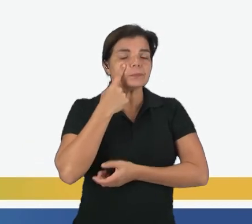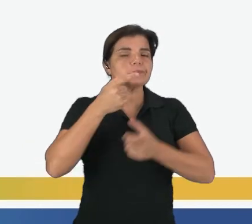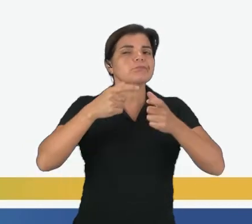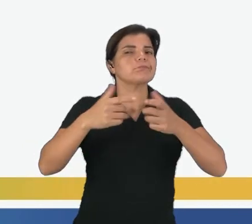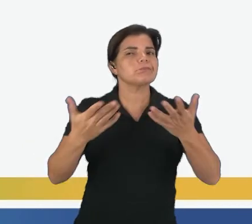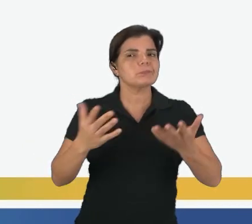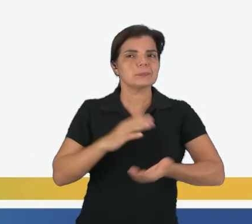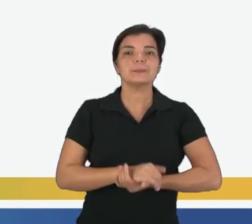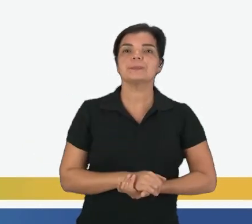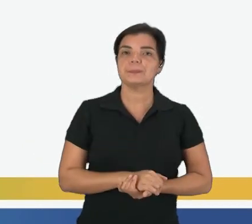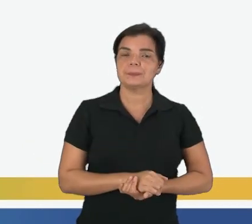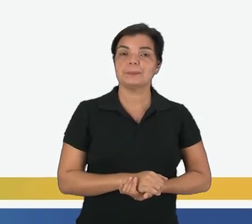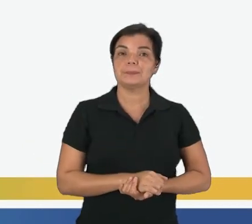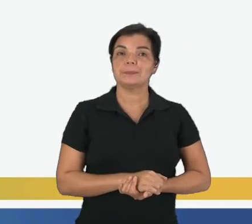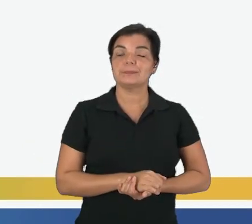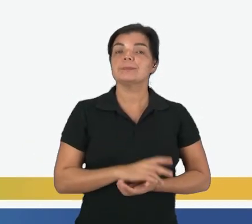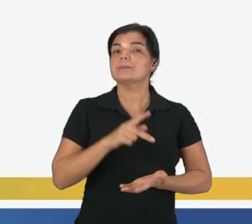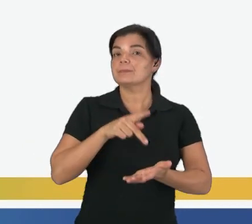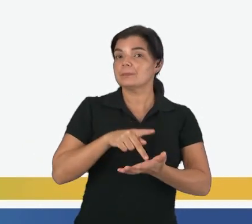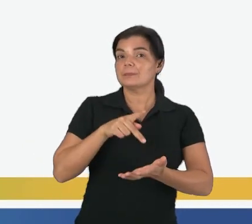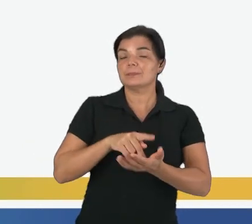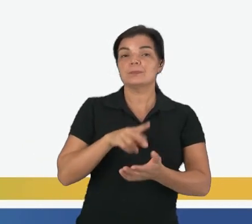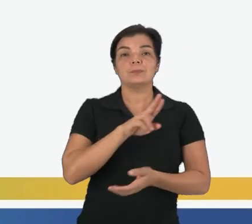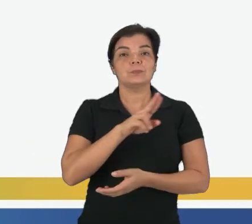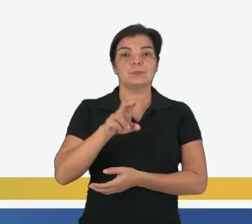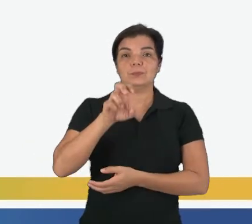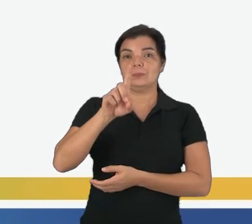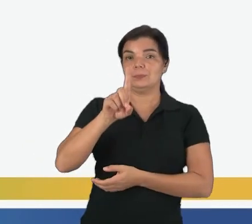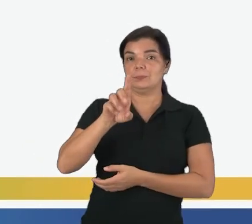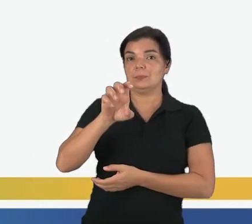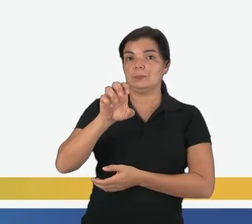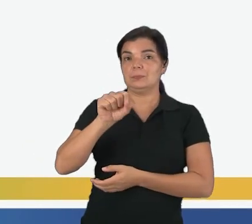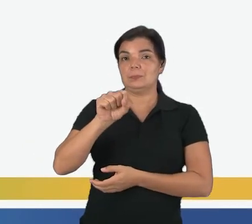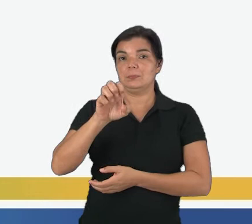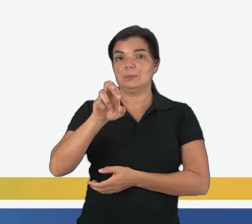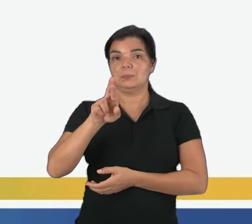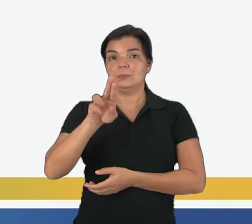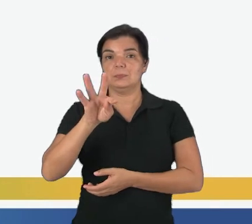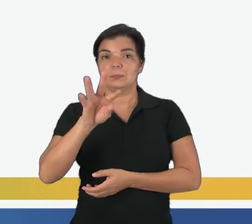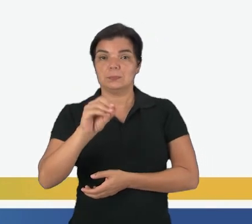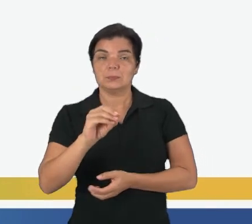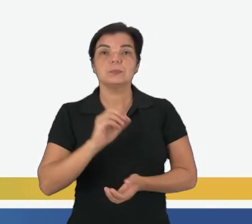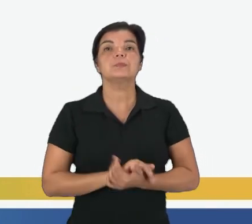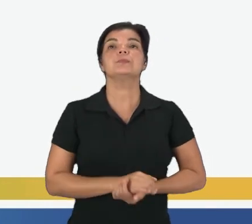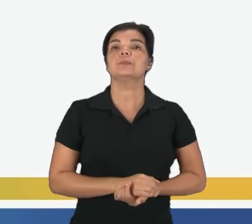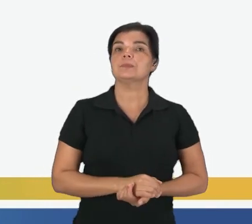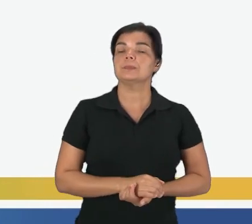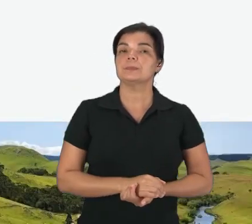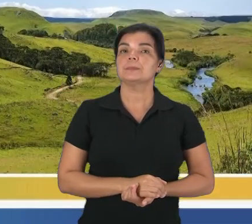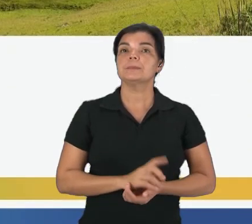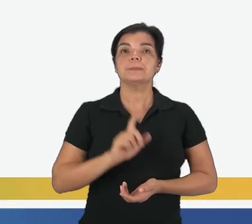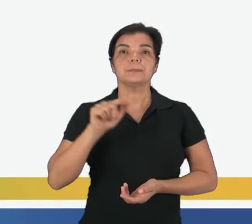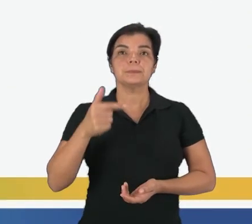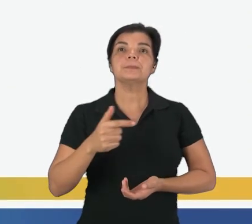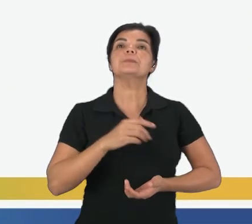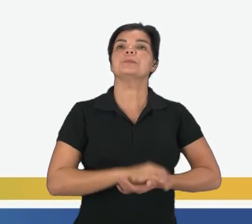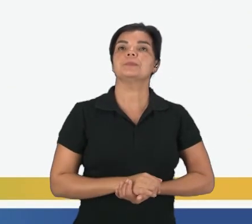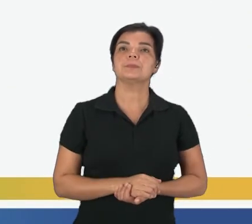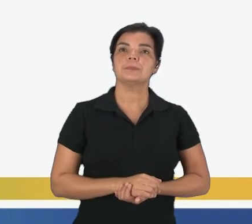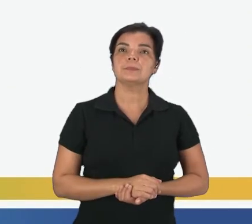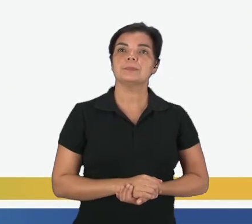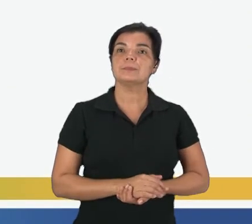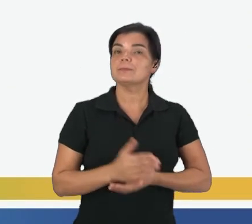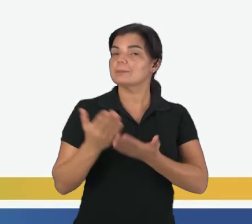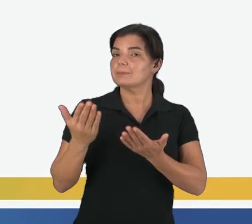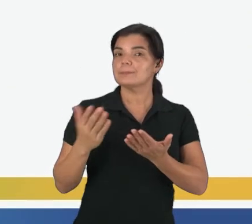ambiente será esse? Esse ambiente recebe o nome de deserto, certo? Vamos à próxima imagem.